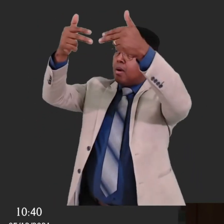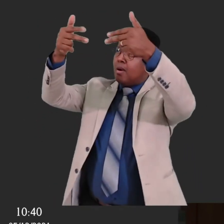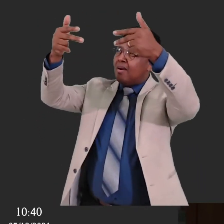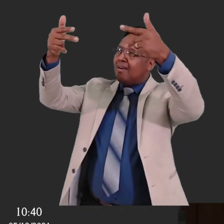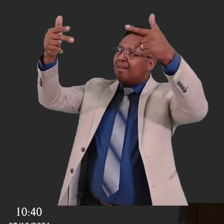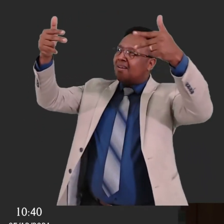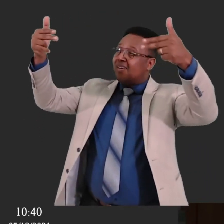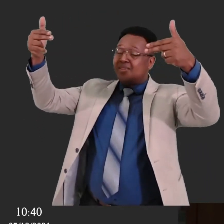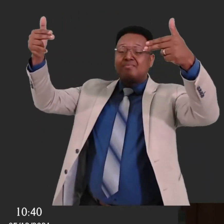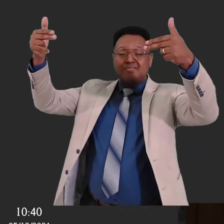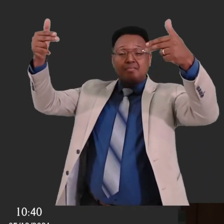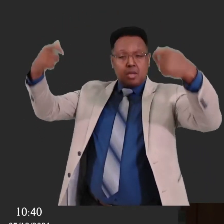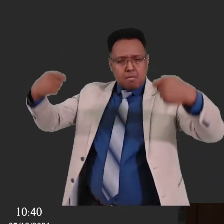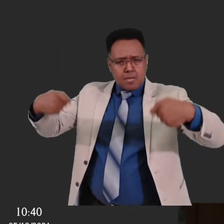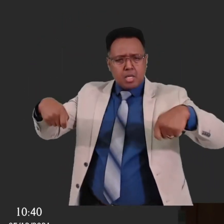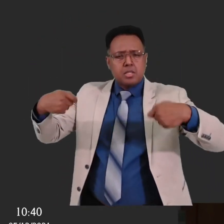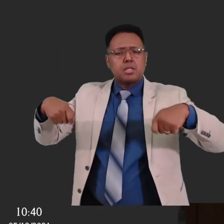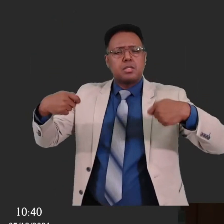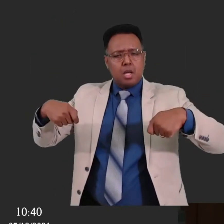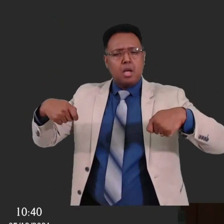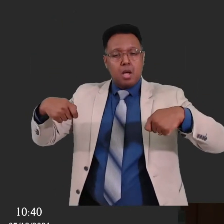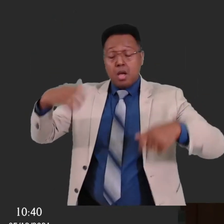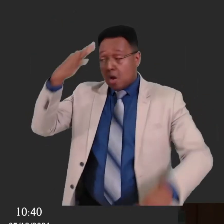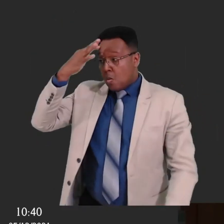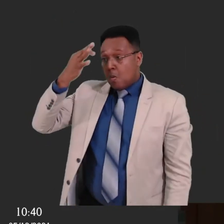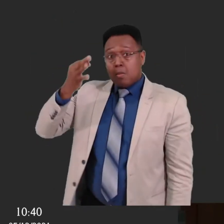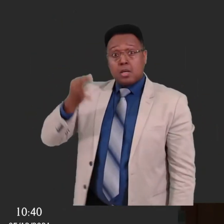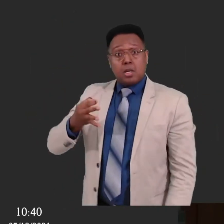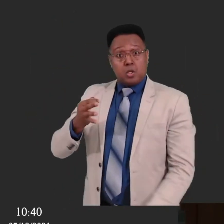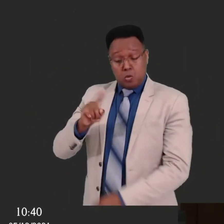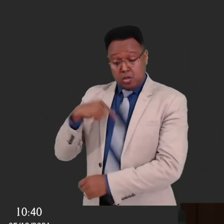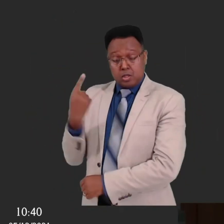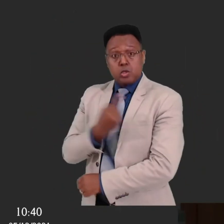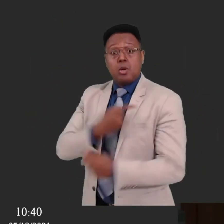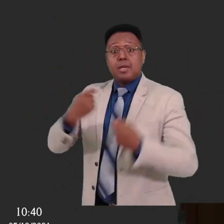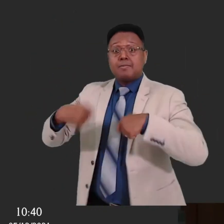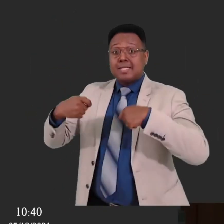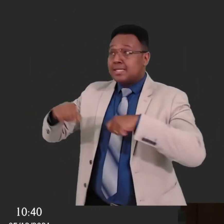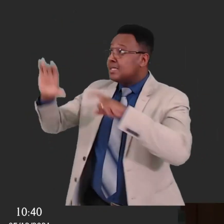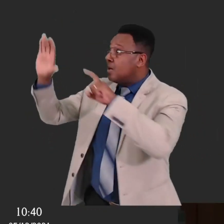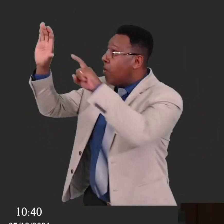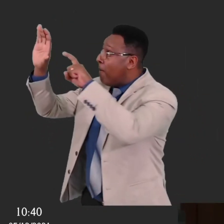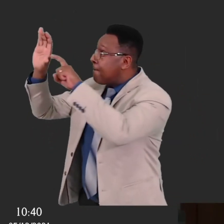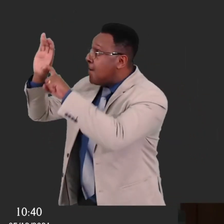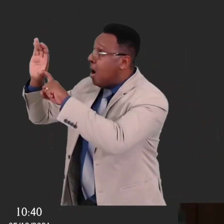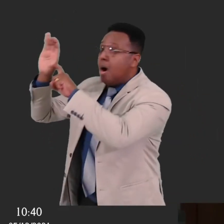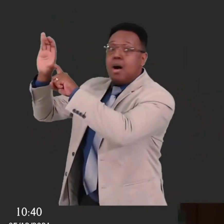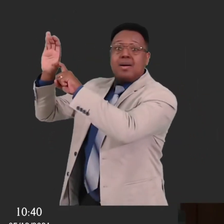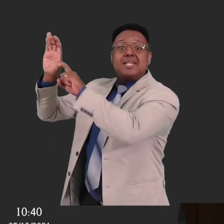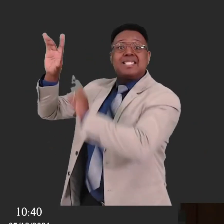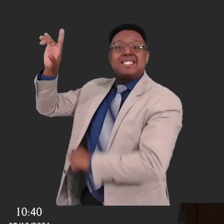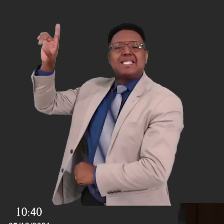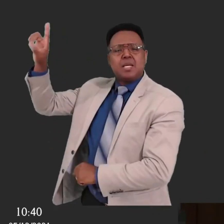entendendo que depende de Deus em tudo e que dele necessita para poder vencer mais uma etapa, porque